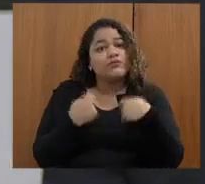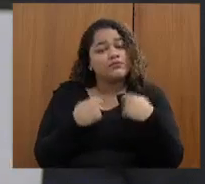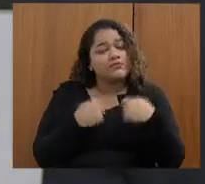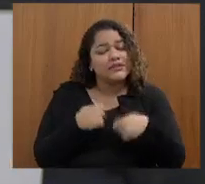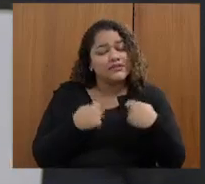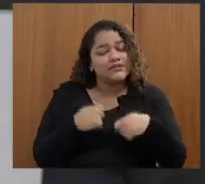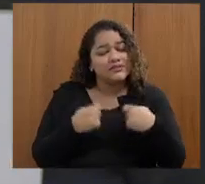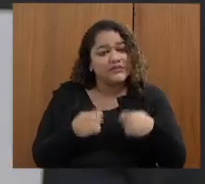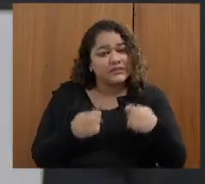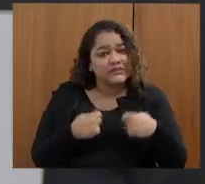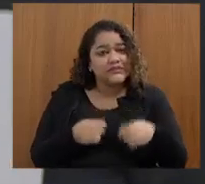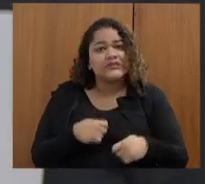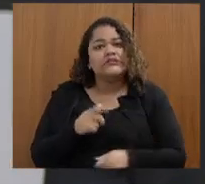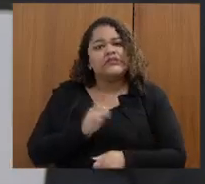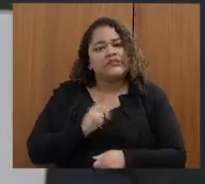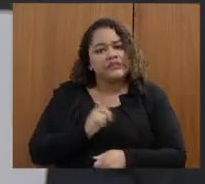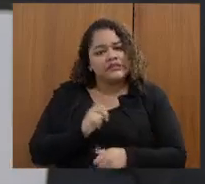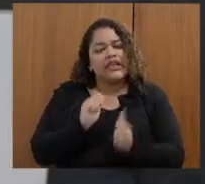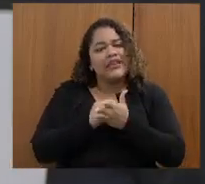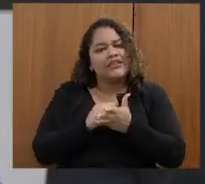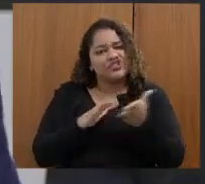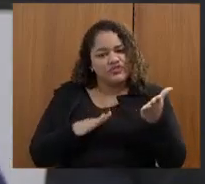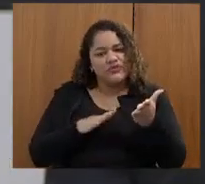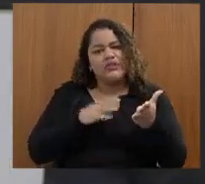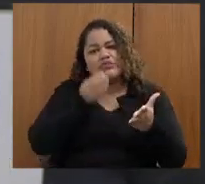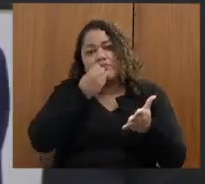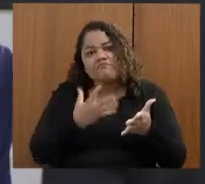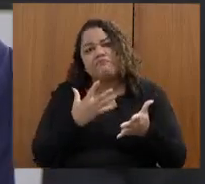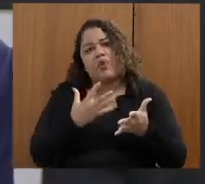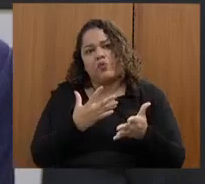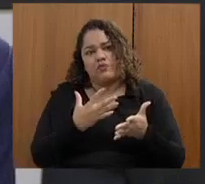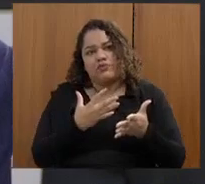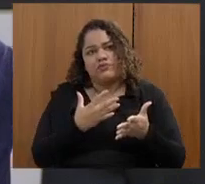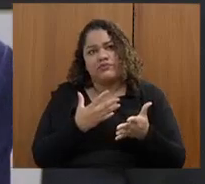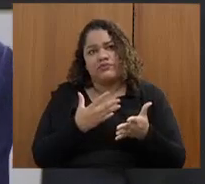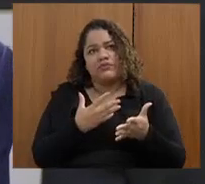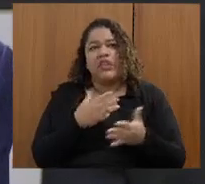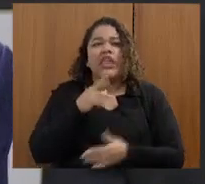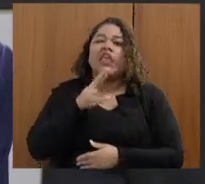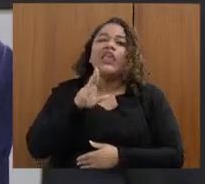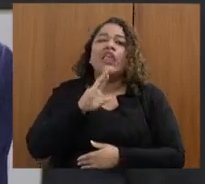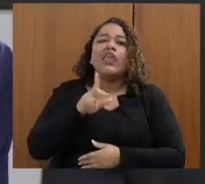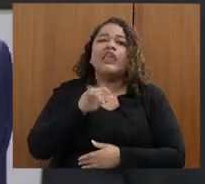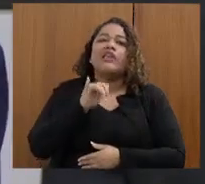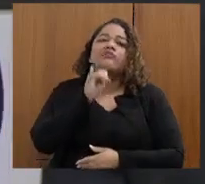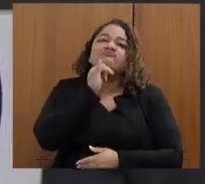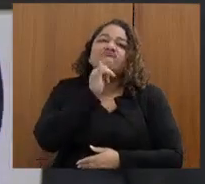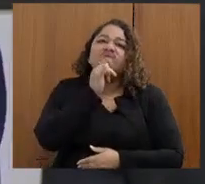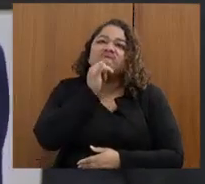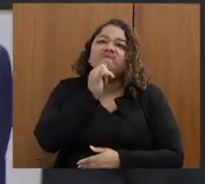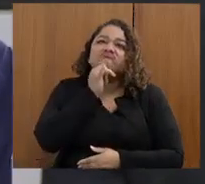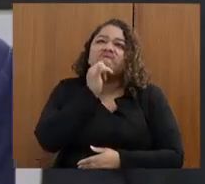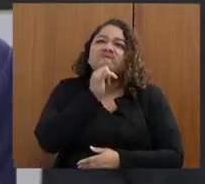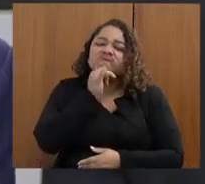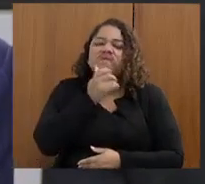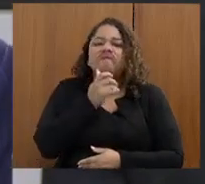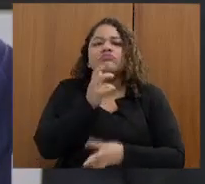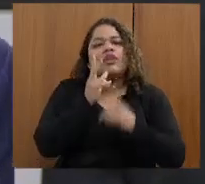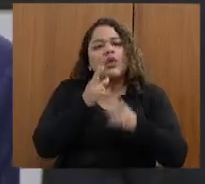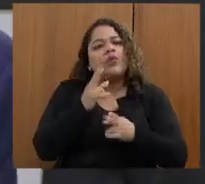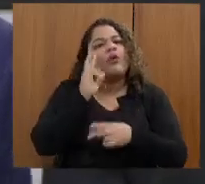ele tem que ter atividades bem feitas ele não pode ficar ali um pouco Ocioso como tem muitos lugares